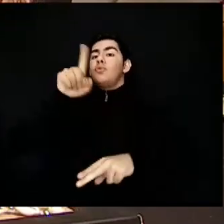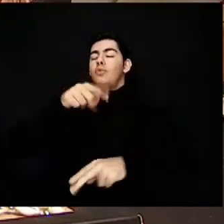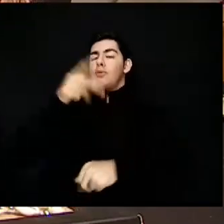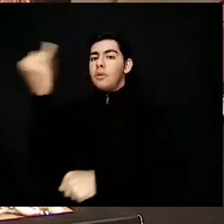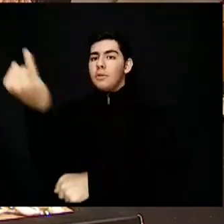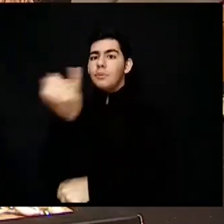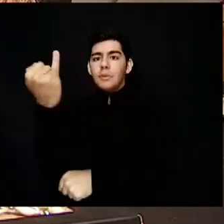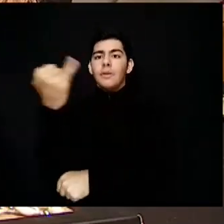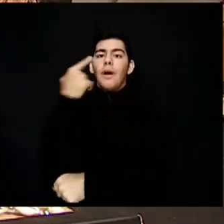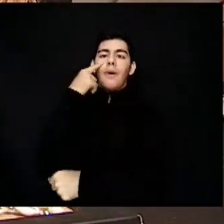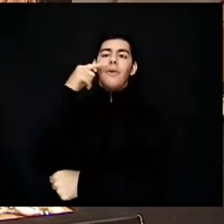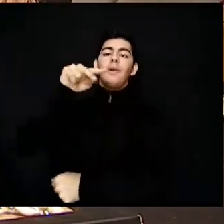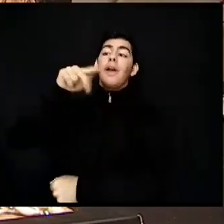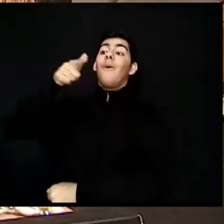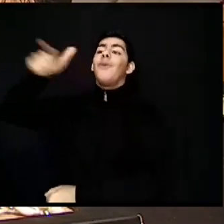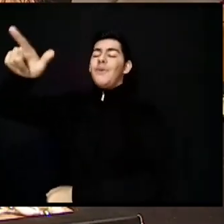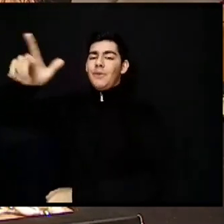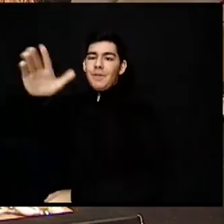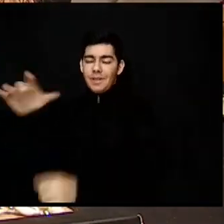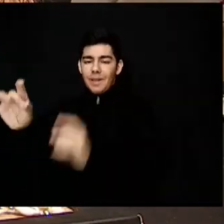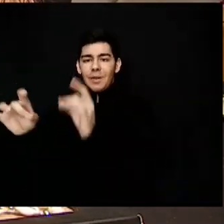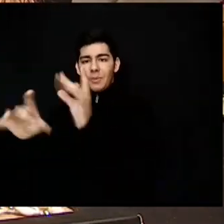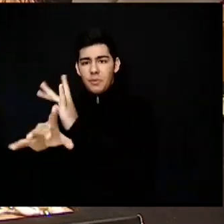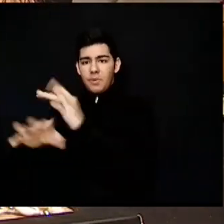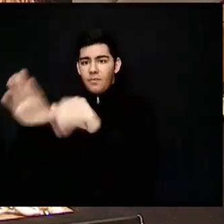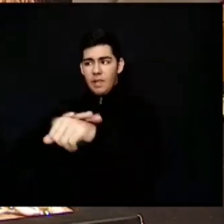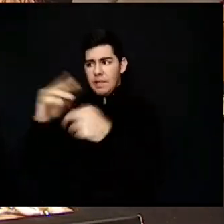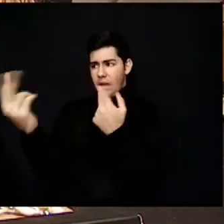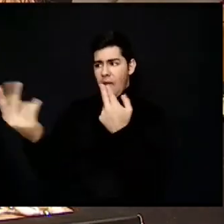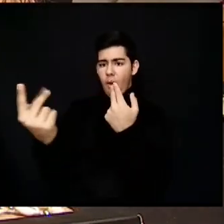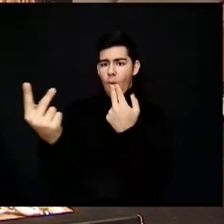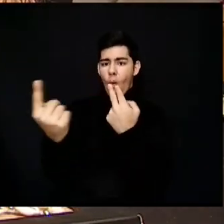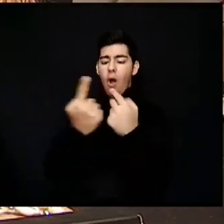está pronto. Nós vamos cortar,